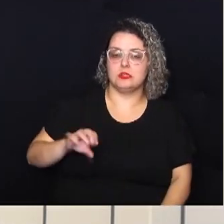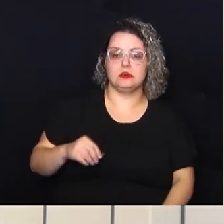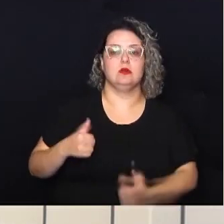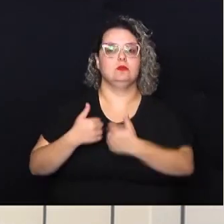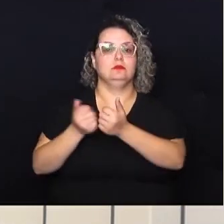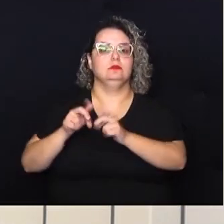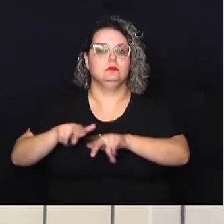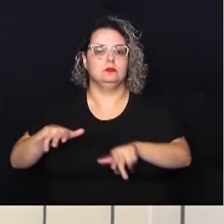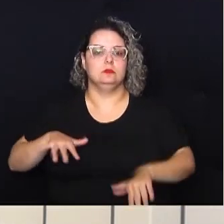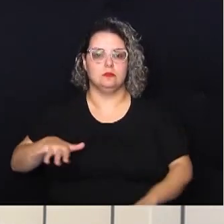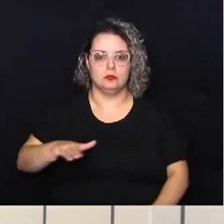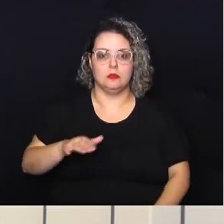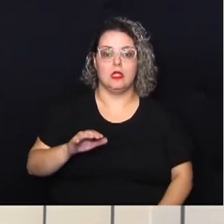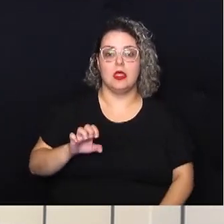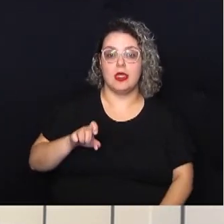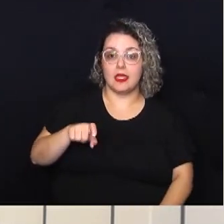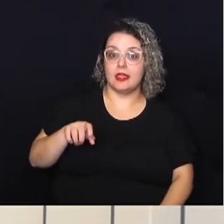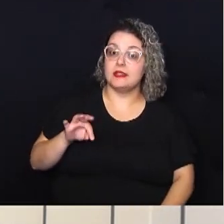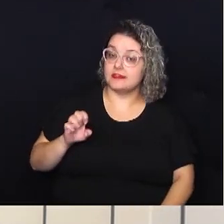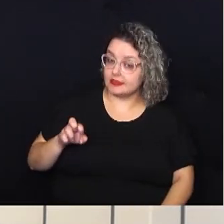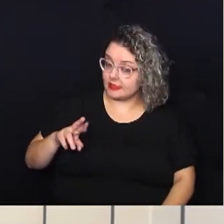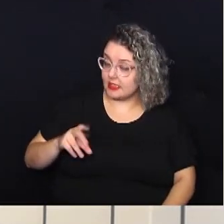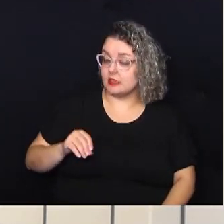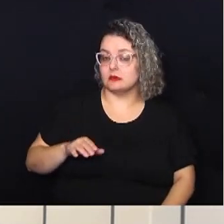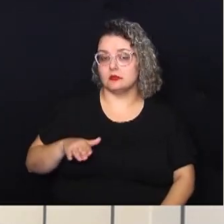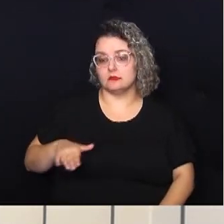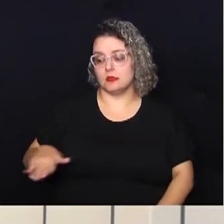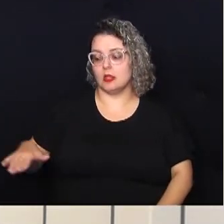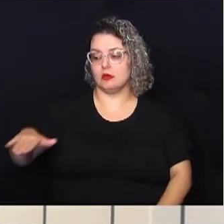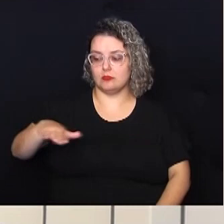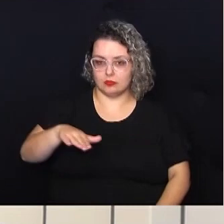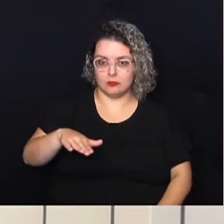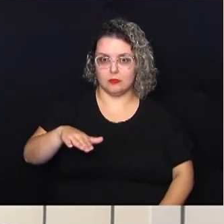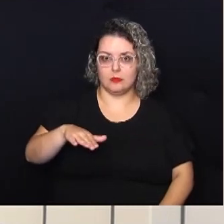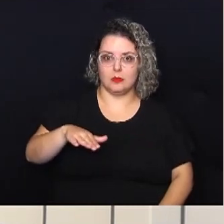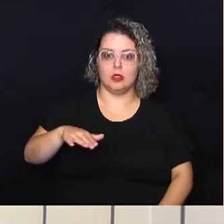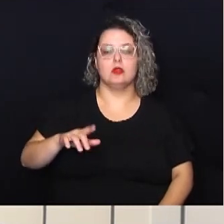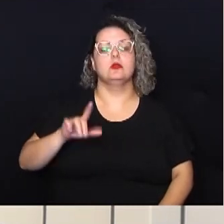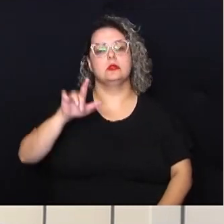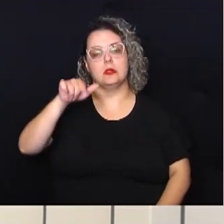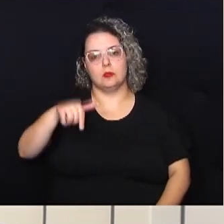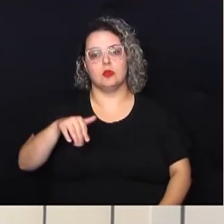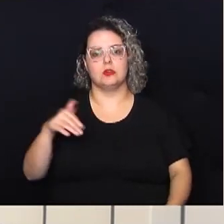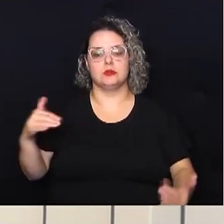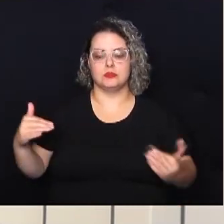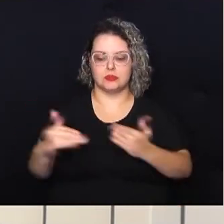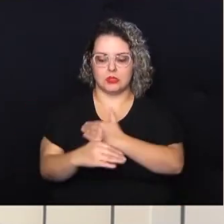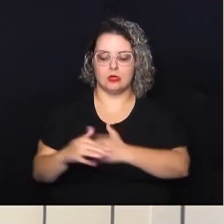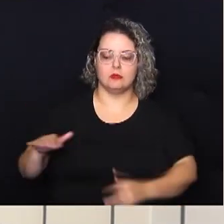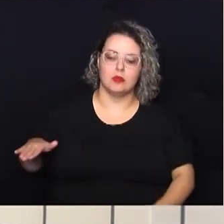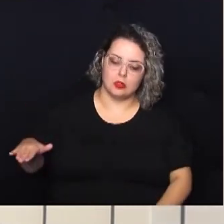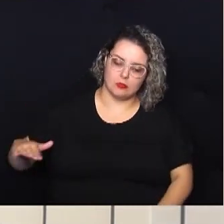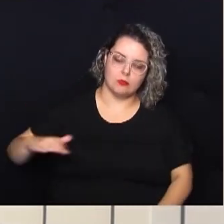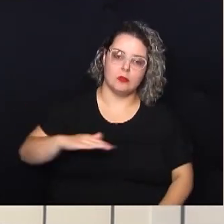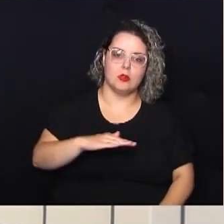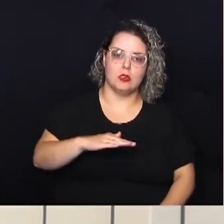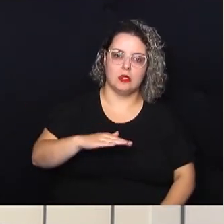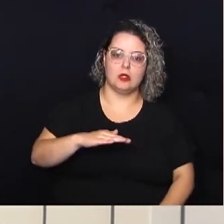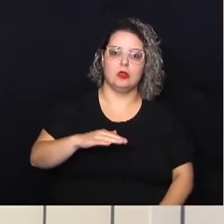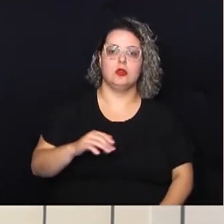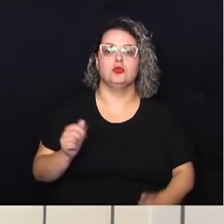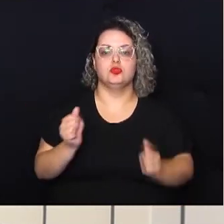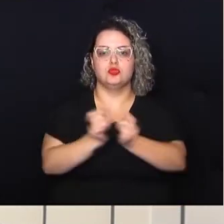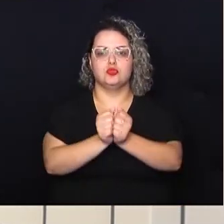na pista externa e fazer a transposição para a pista interna no cruzamento da Irmã Serafina, lá com a